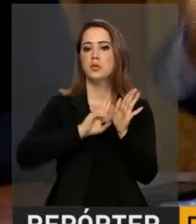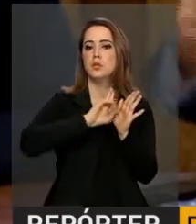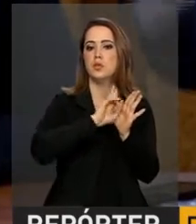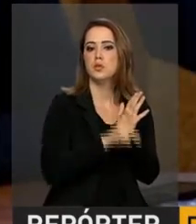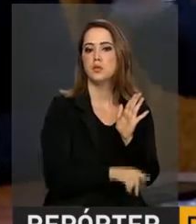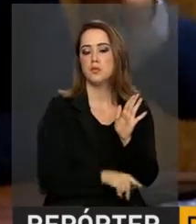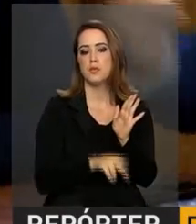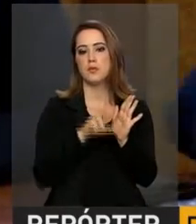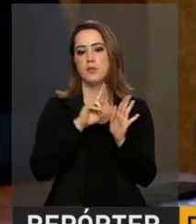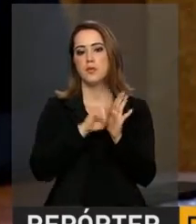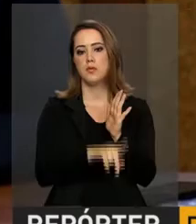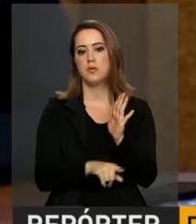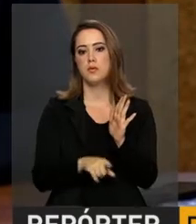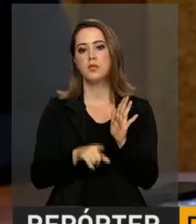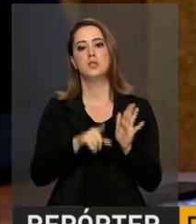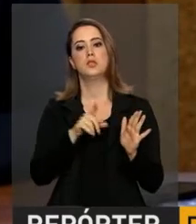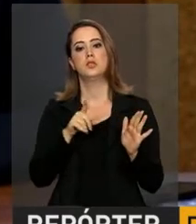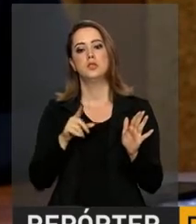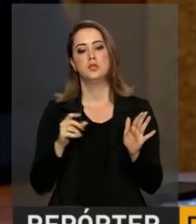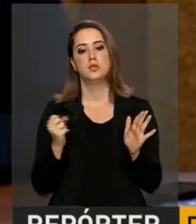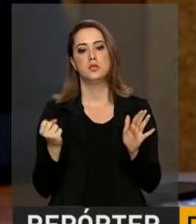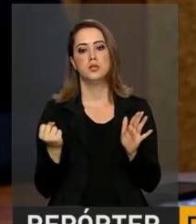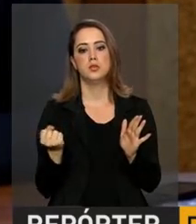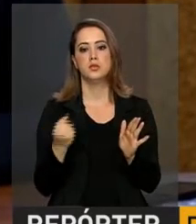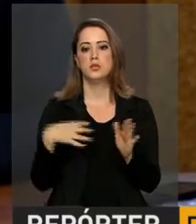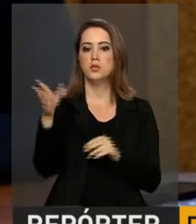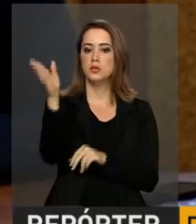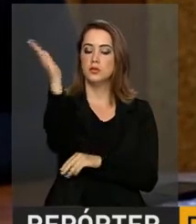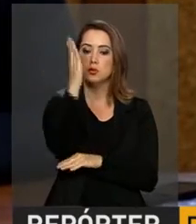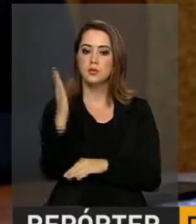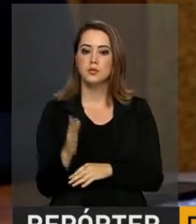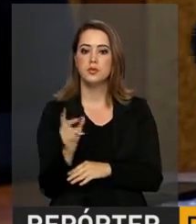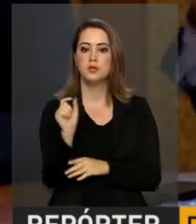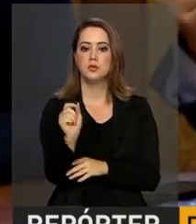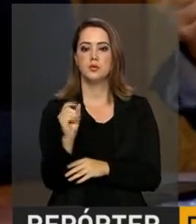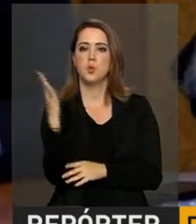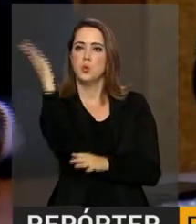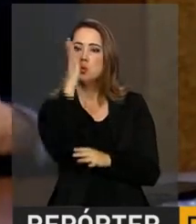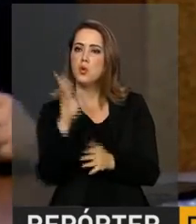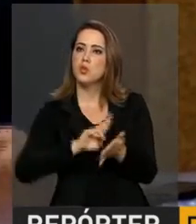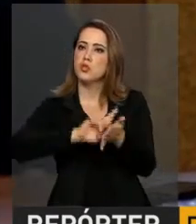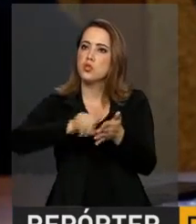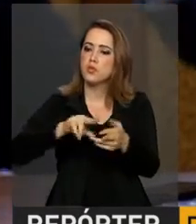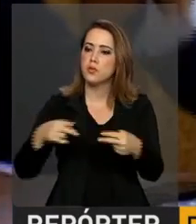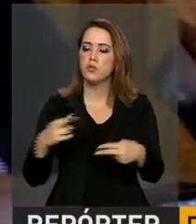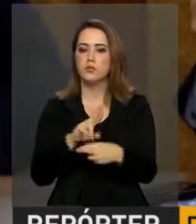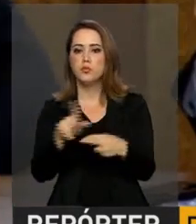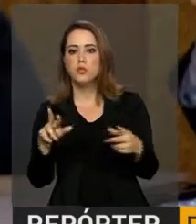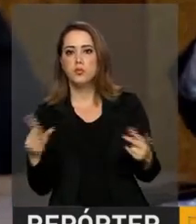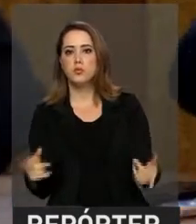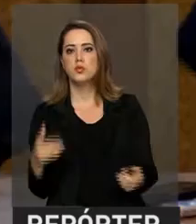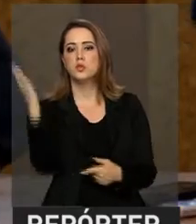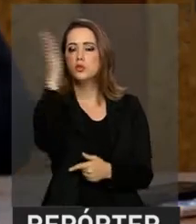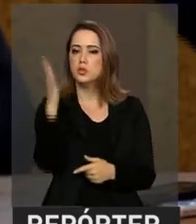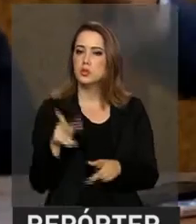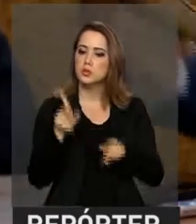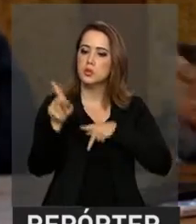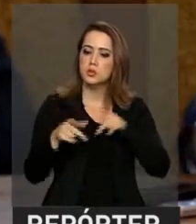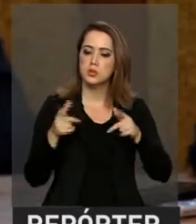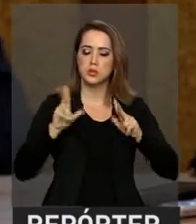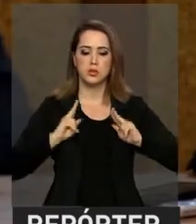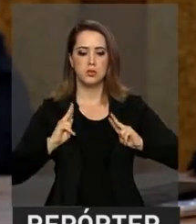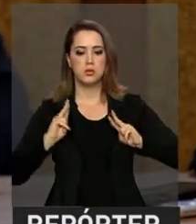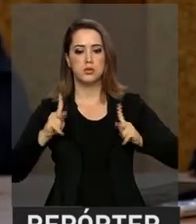das múltiplas diversidades nacionais. A diversidade humana, daquilo que somos compostos, as